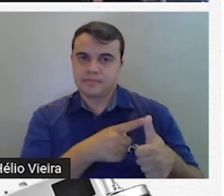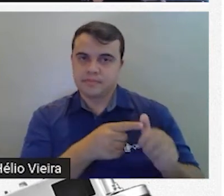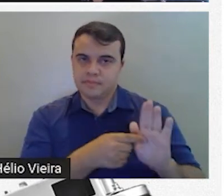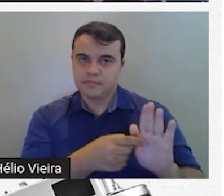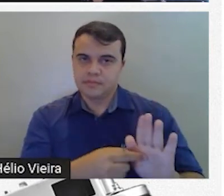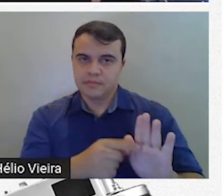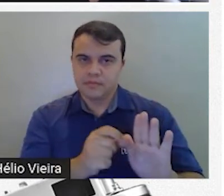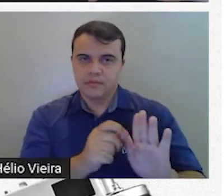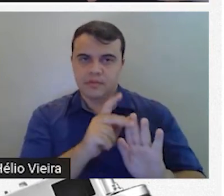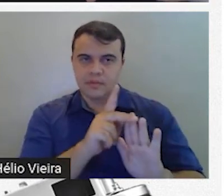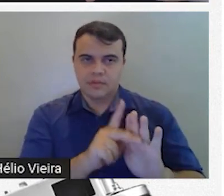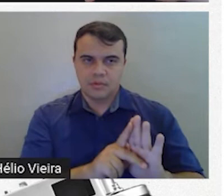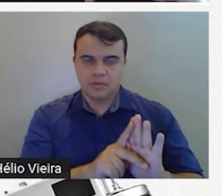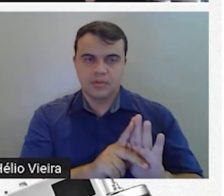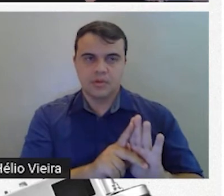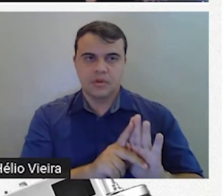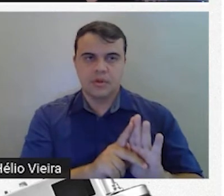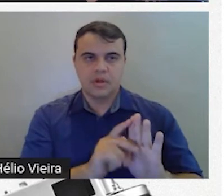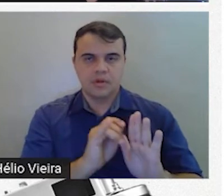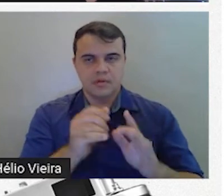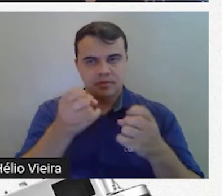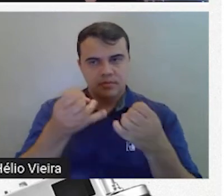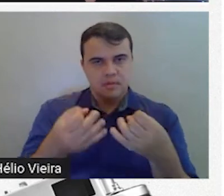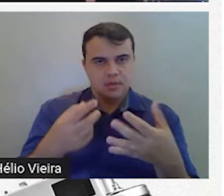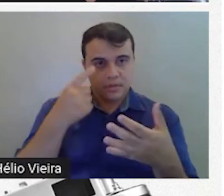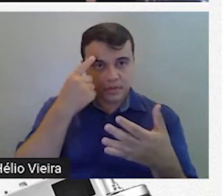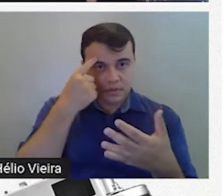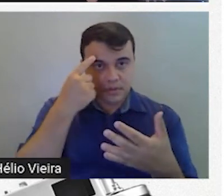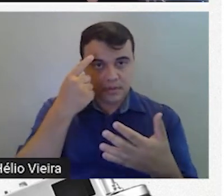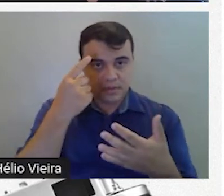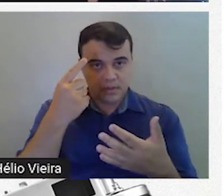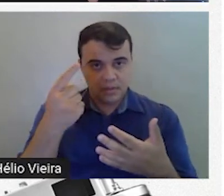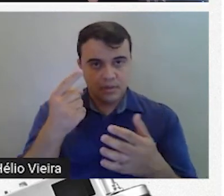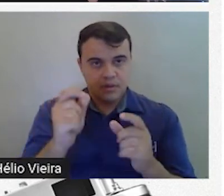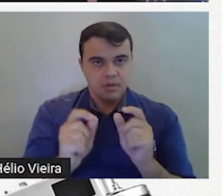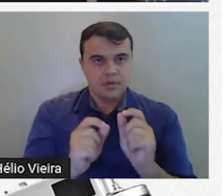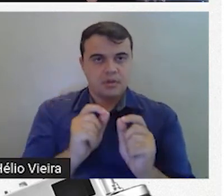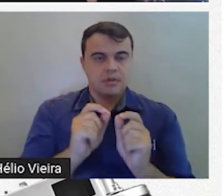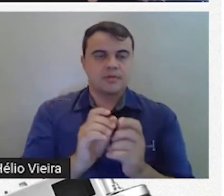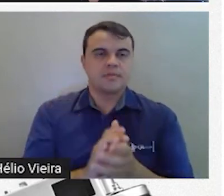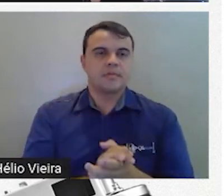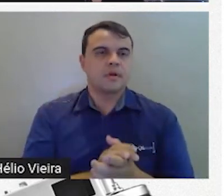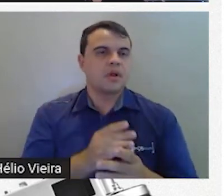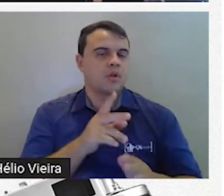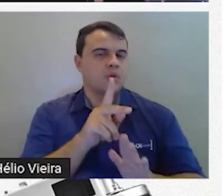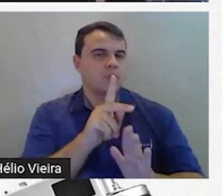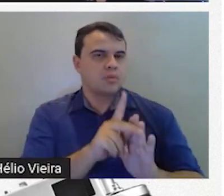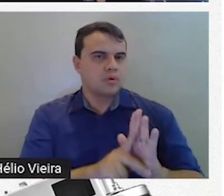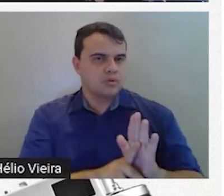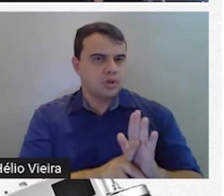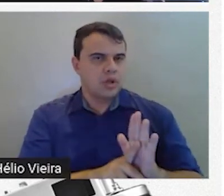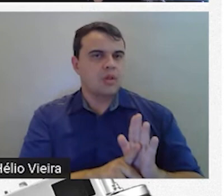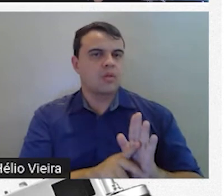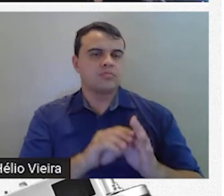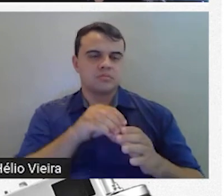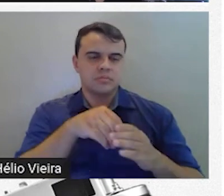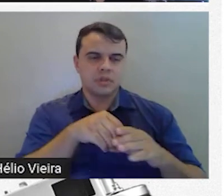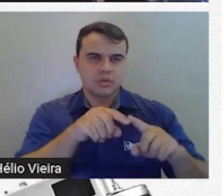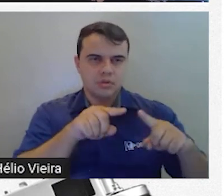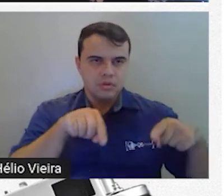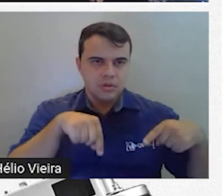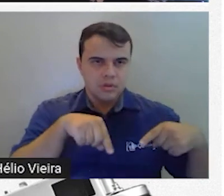apresentar para os alunos a ideia dessa ação, né, do projeto de ser feito dentro da sala de